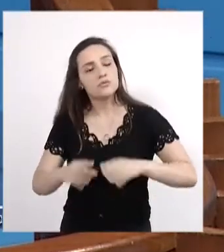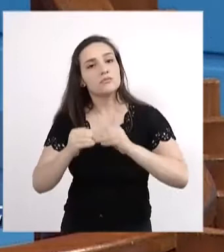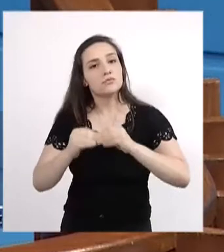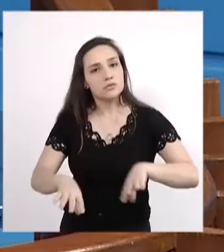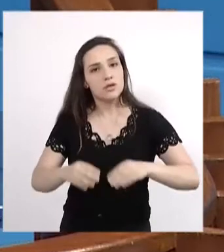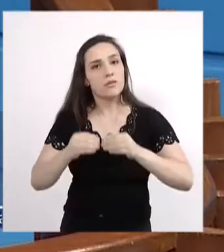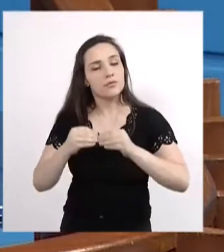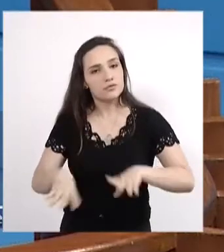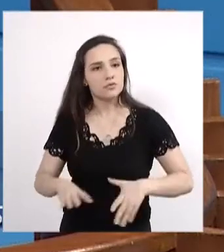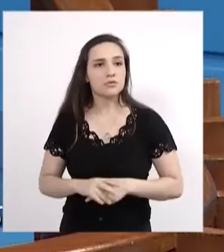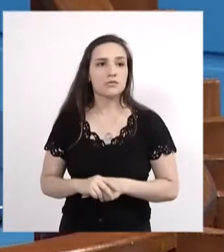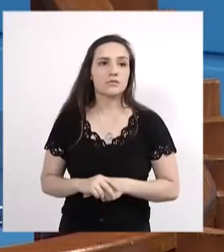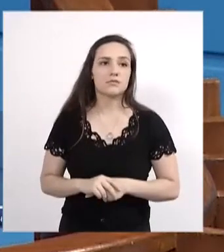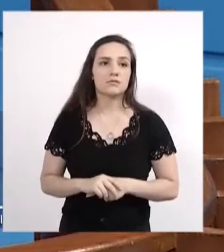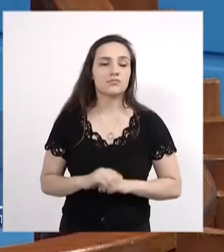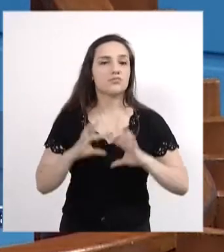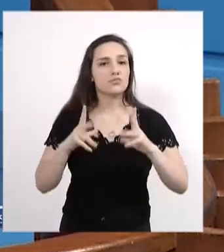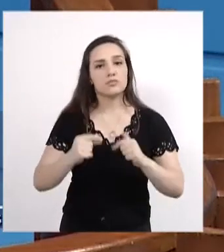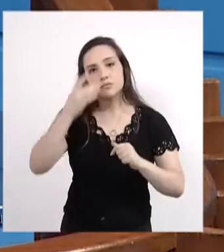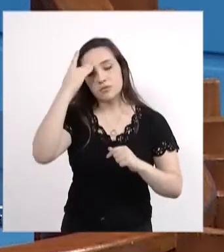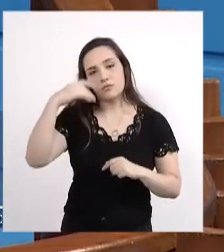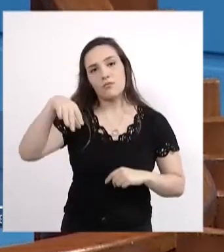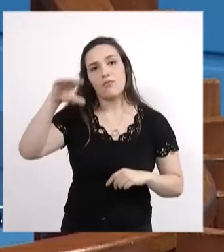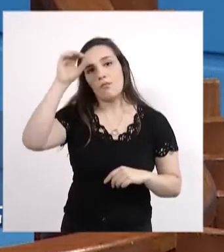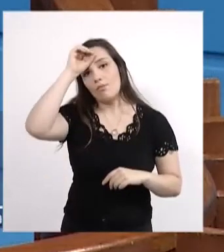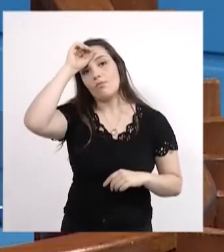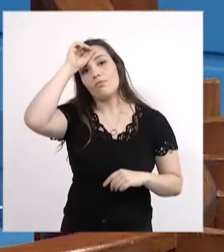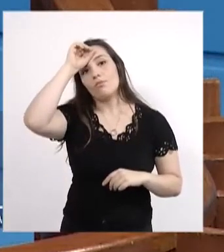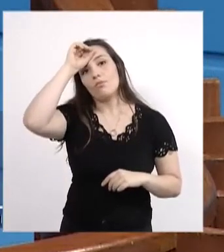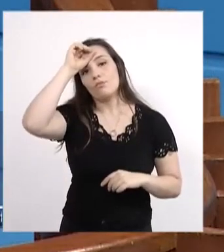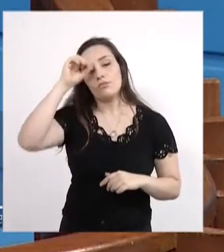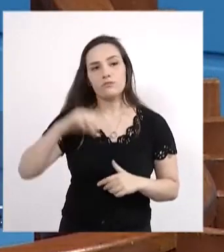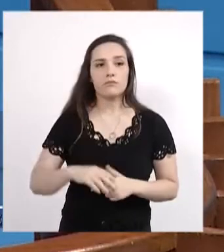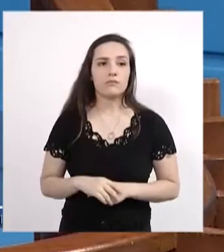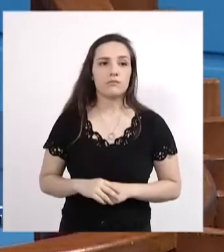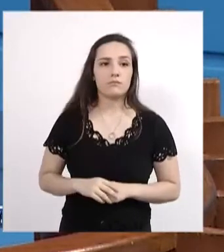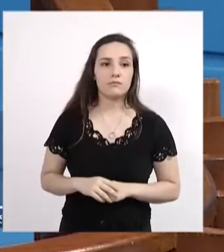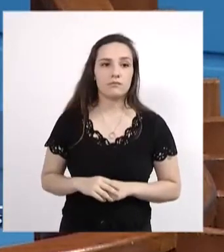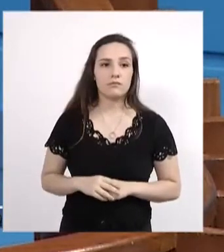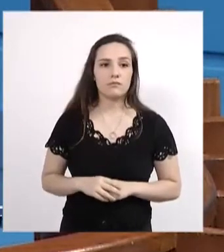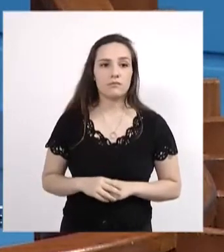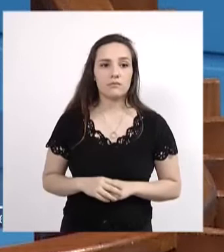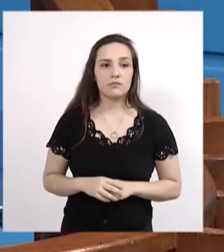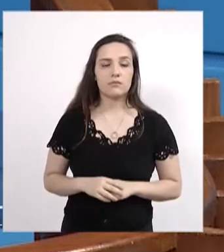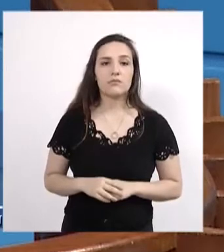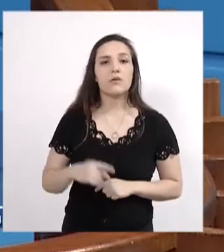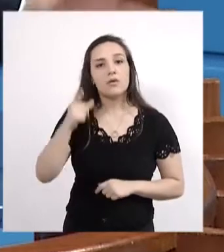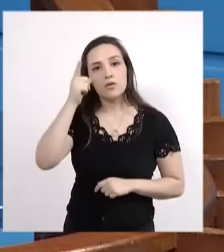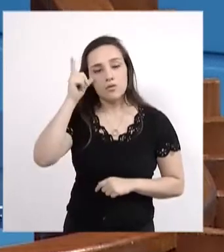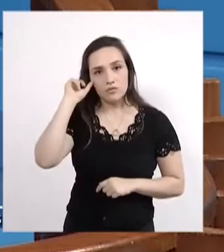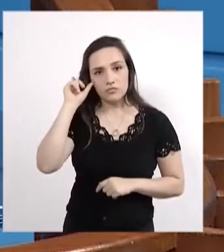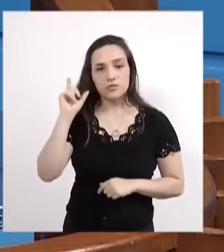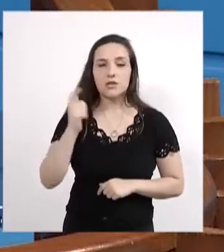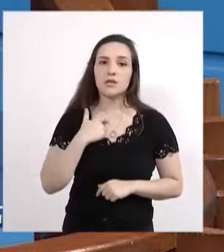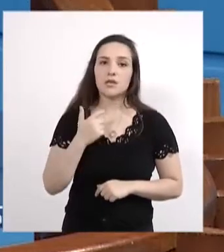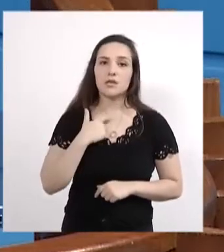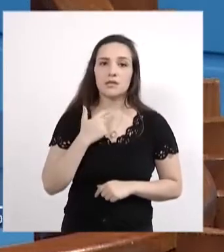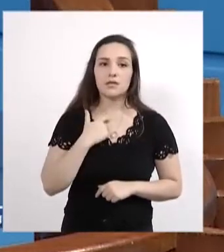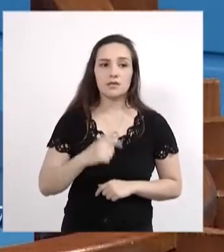reação, parece que está todo mundo anestesiado. Eu ontem escrevi no meu Facebook, coloquei